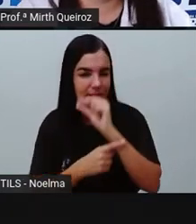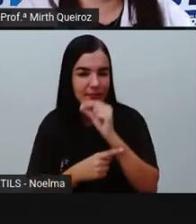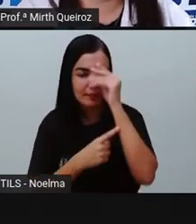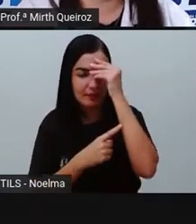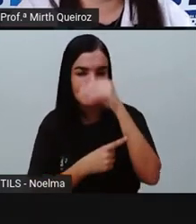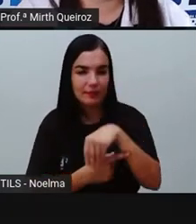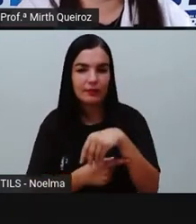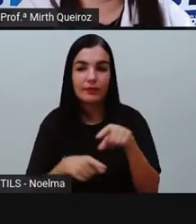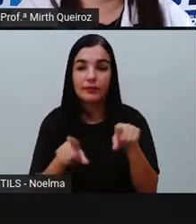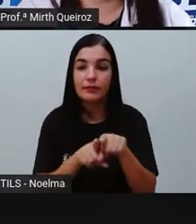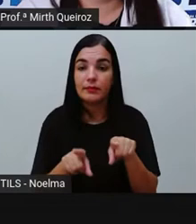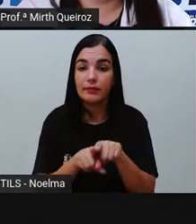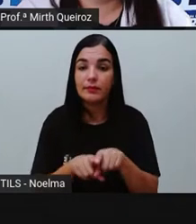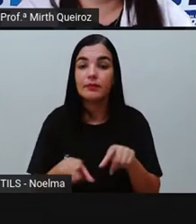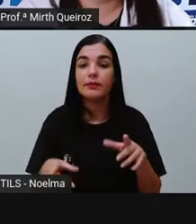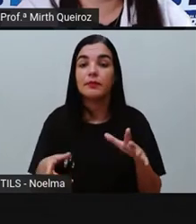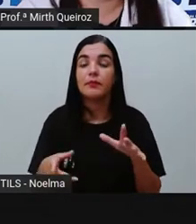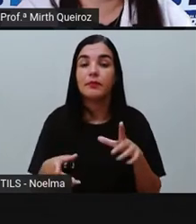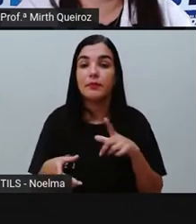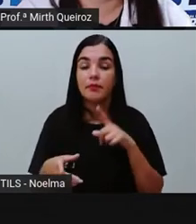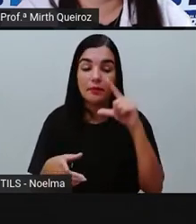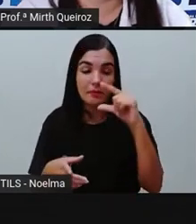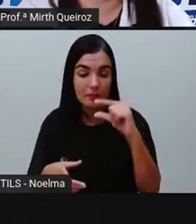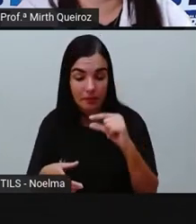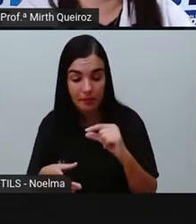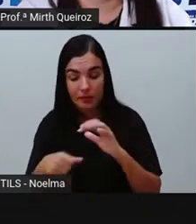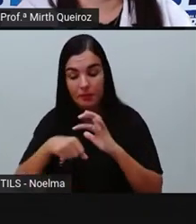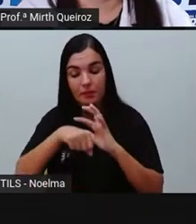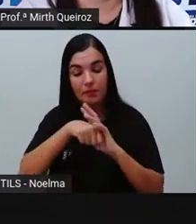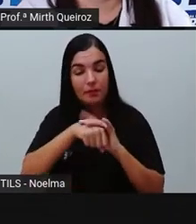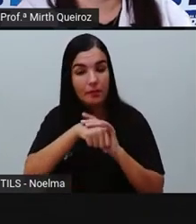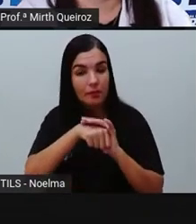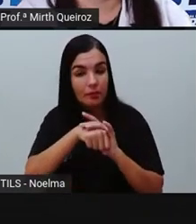doenças relacionadas ao sedentarismo, né, que são aquelas doenças